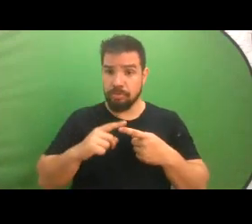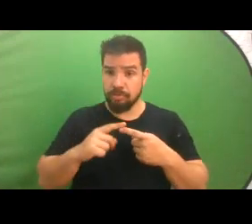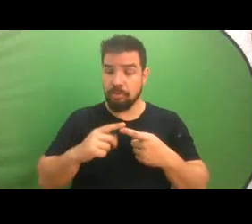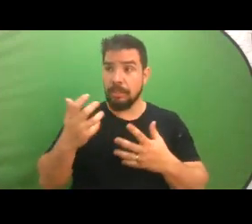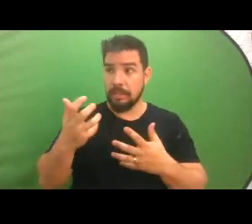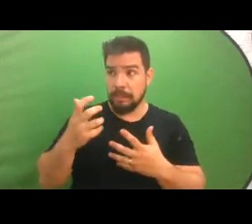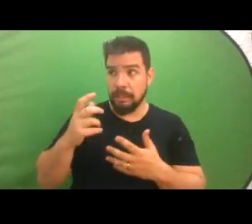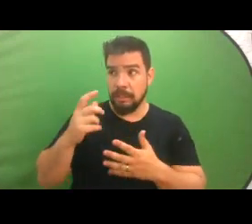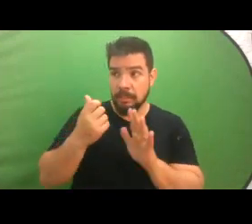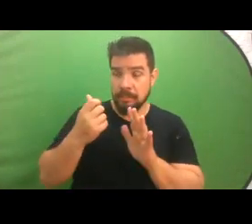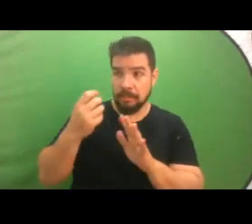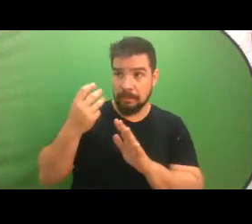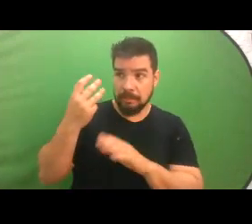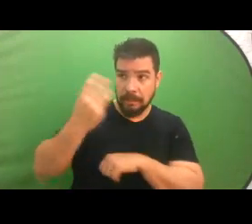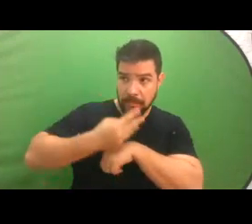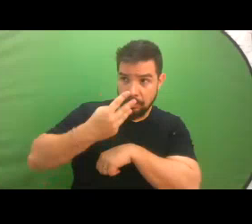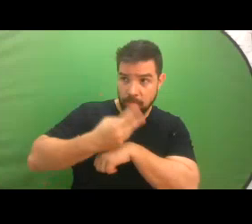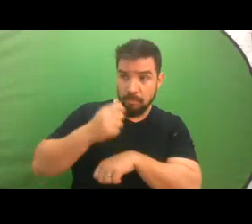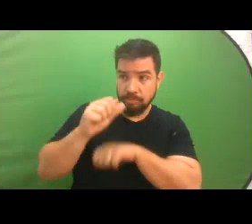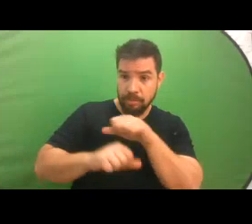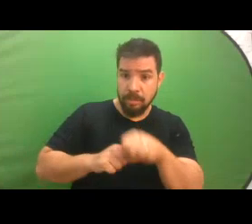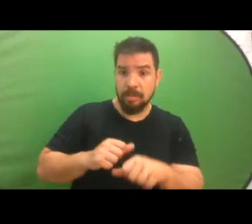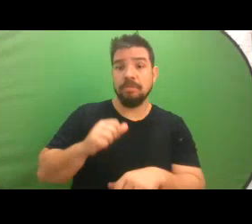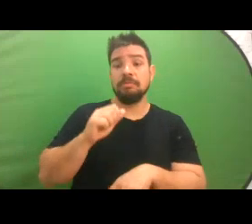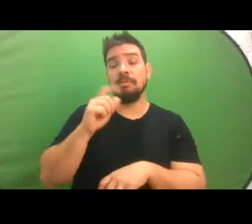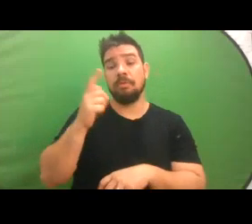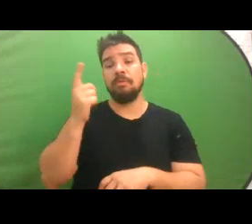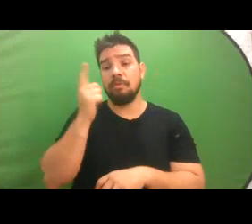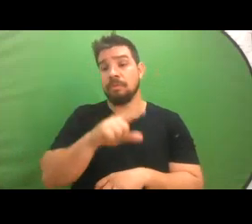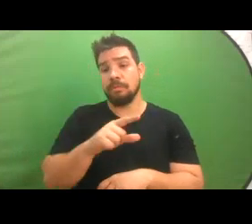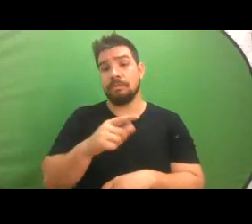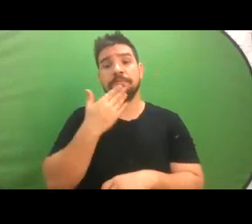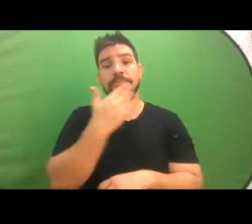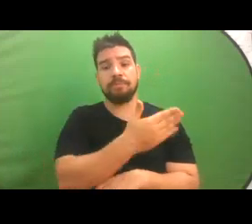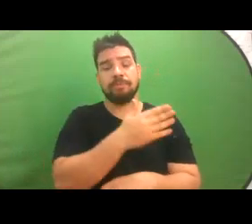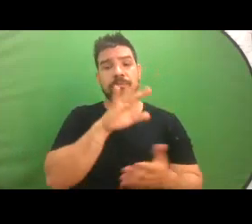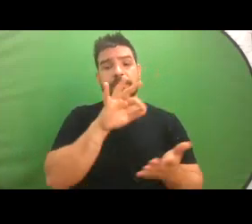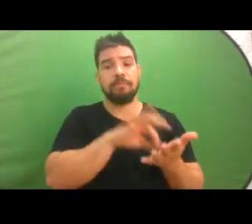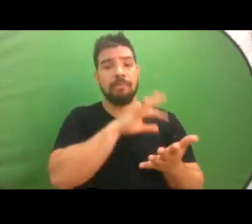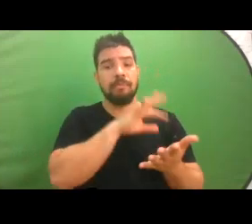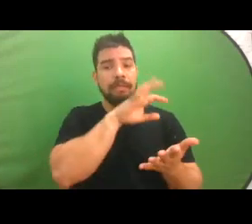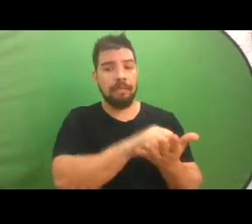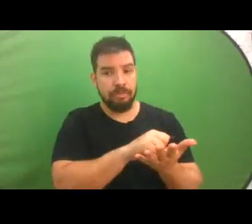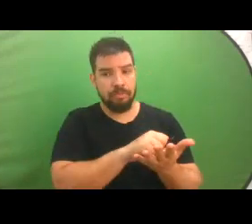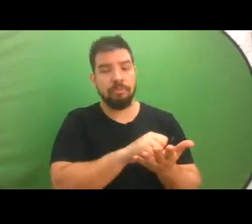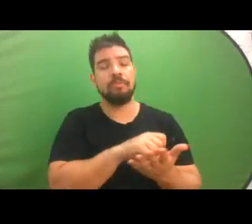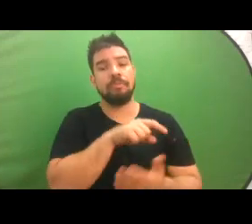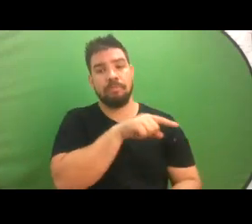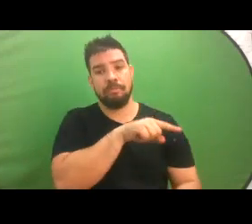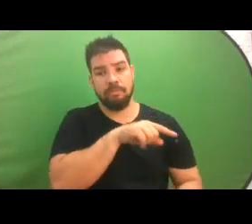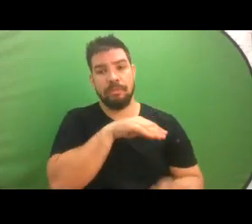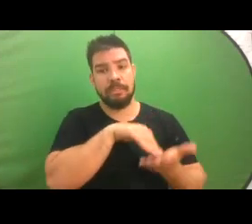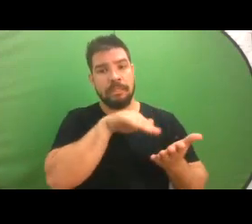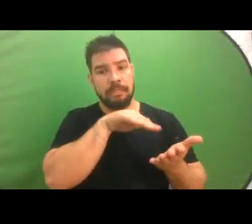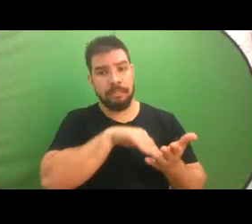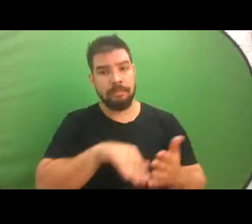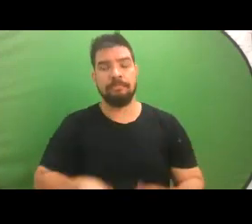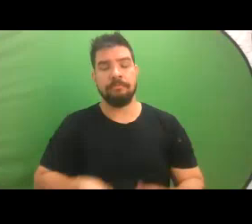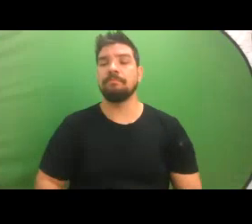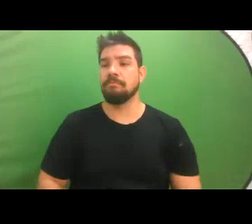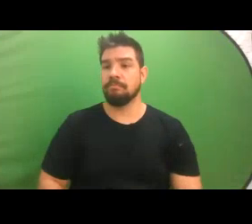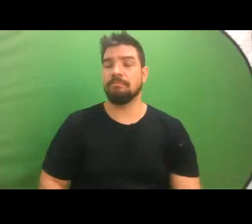no período de ajuste de matrícula, faz essa alteração diretamente com a secretaria. Secretaria. Vai ser tudo